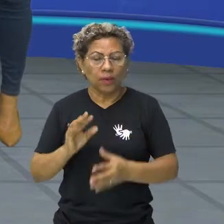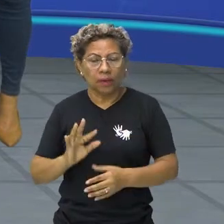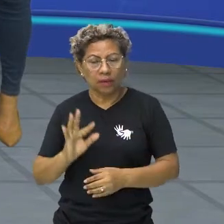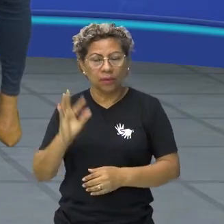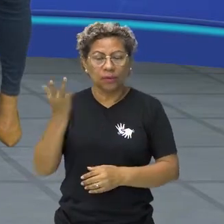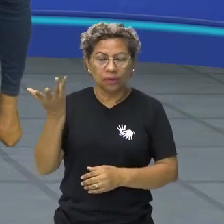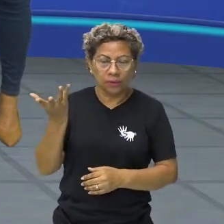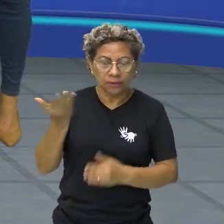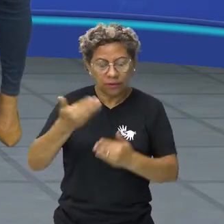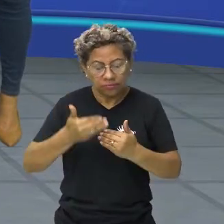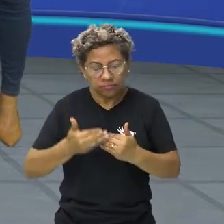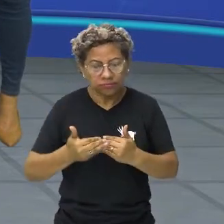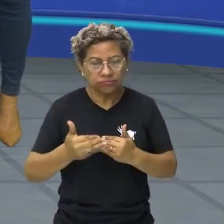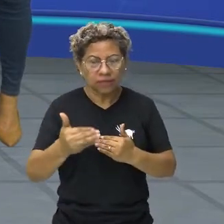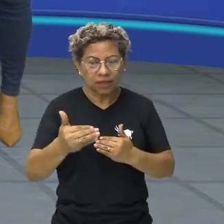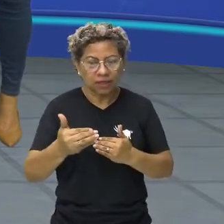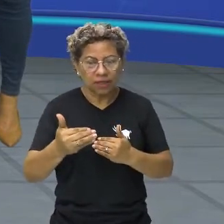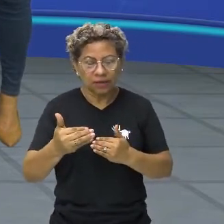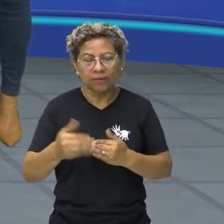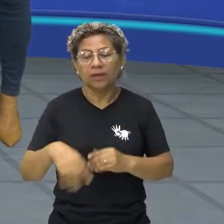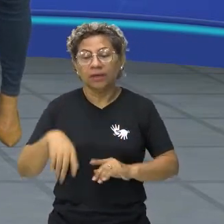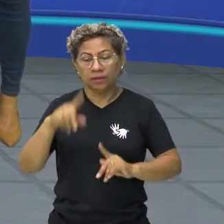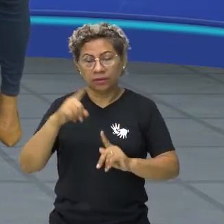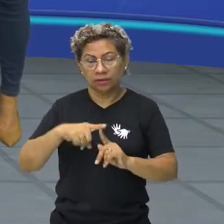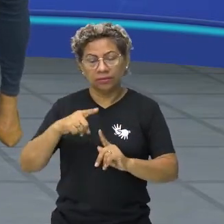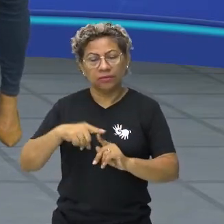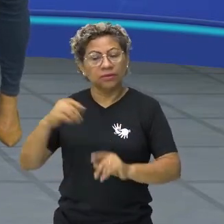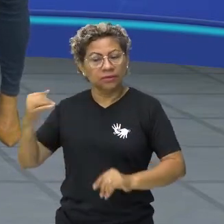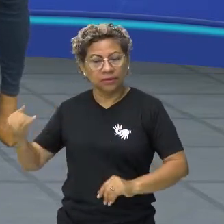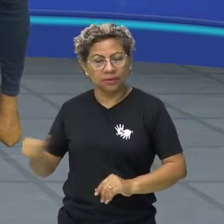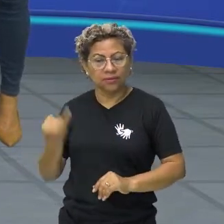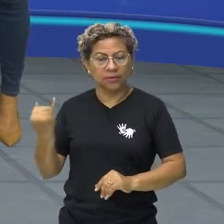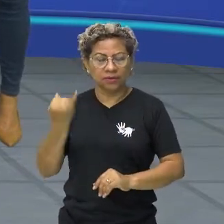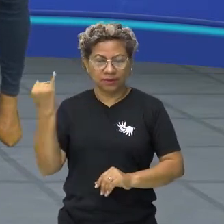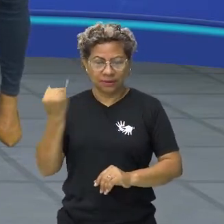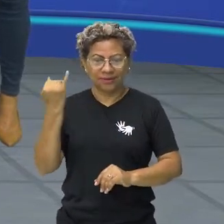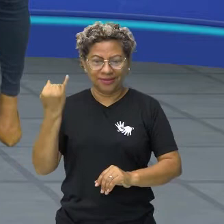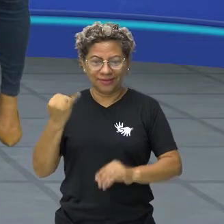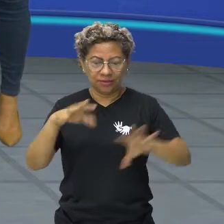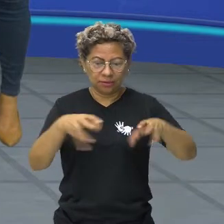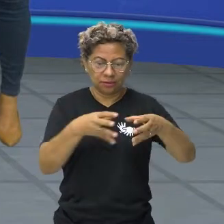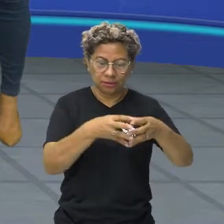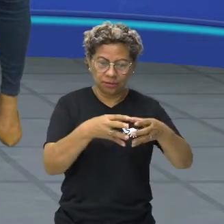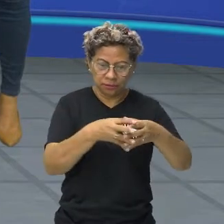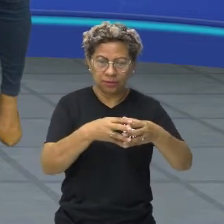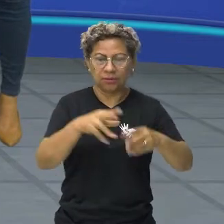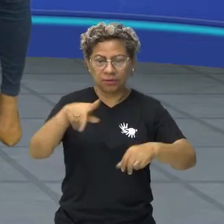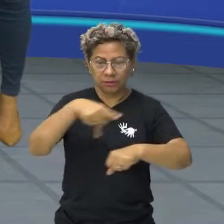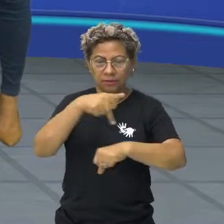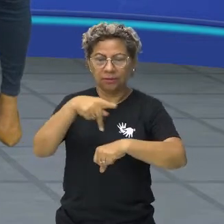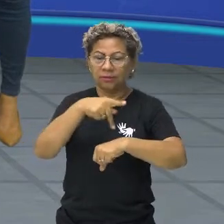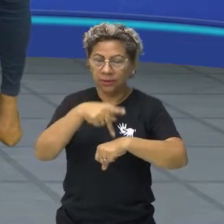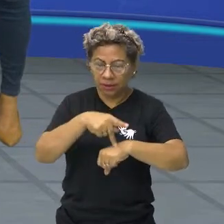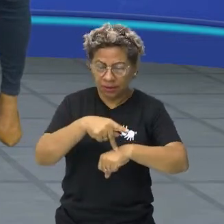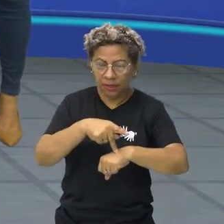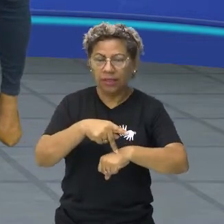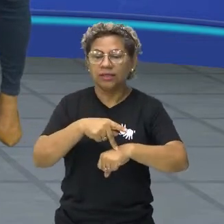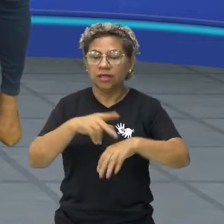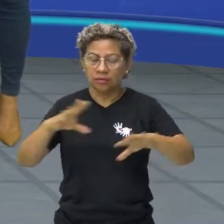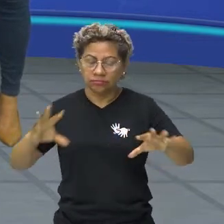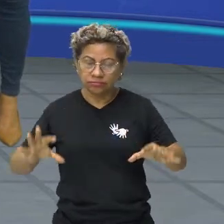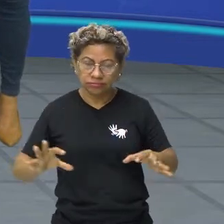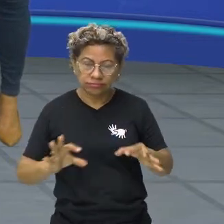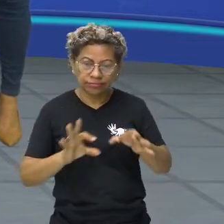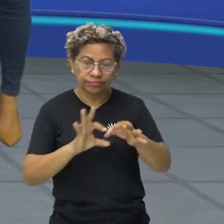blocos econômicos, qual vai ser a importância dos blocos econômicos para esses países que acabaram se